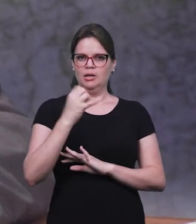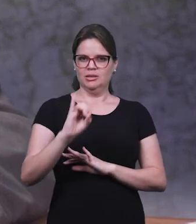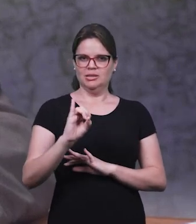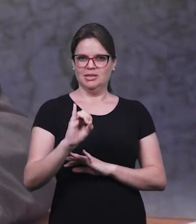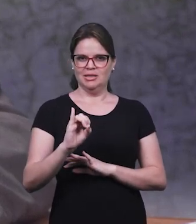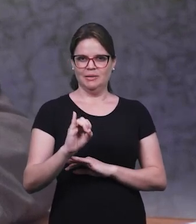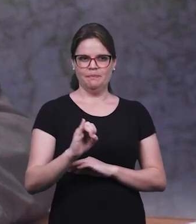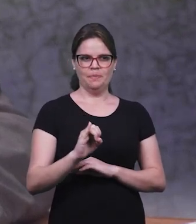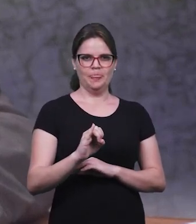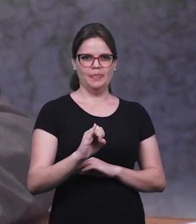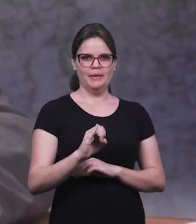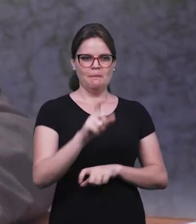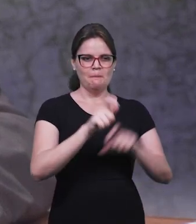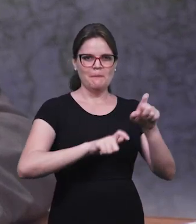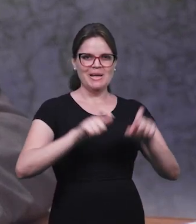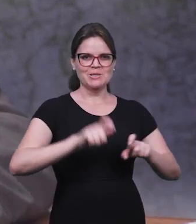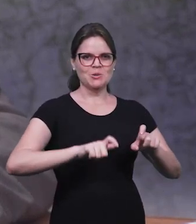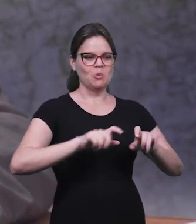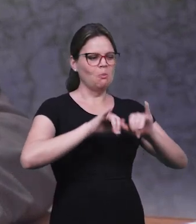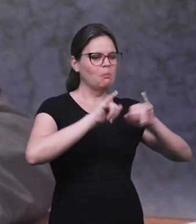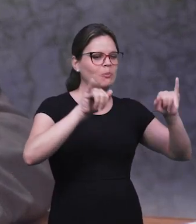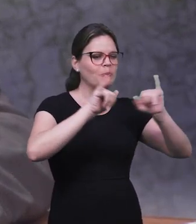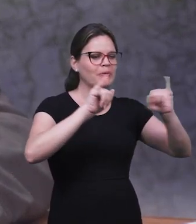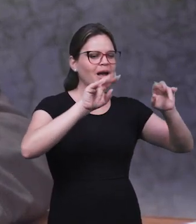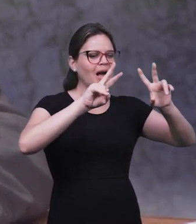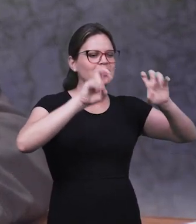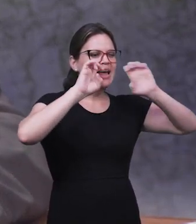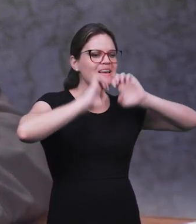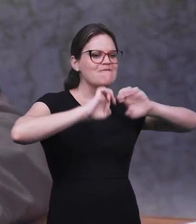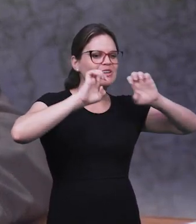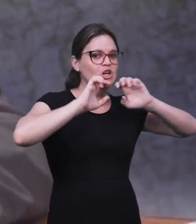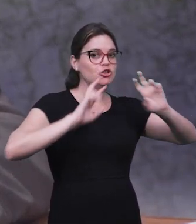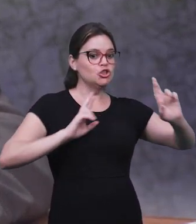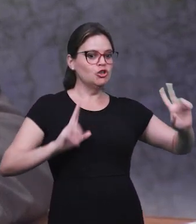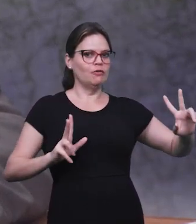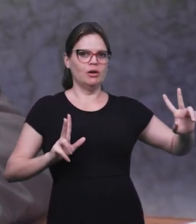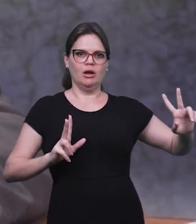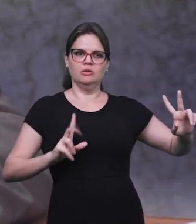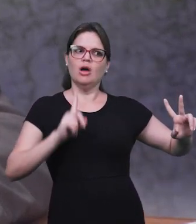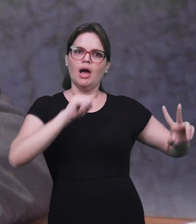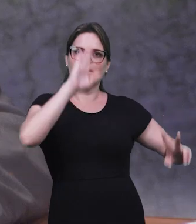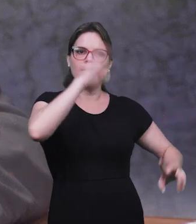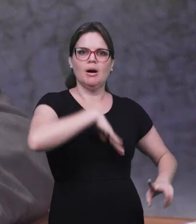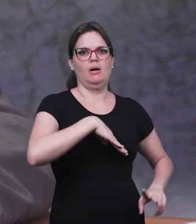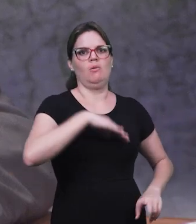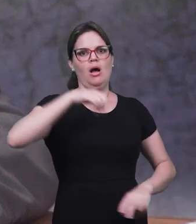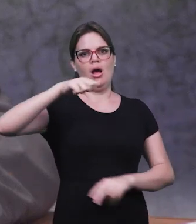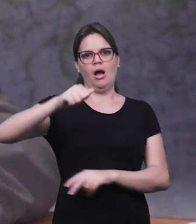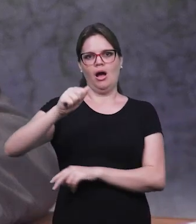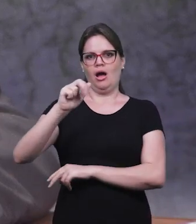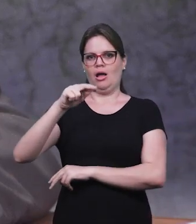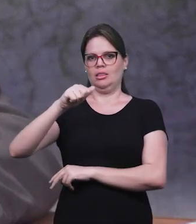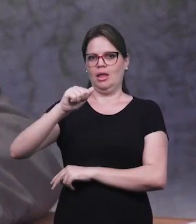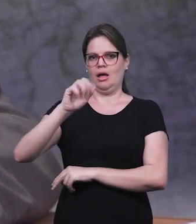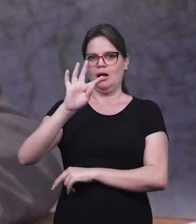se alguém vos anunciar outro evangelho, além daquele que vos tenho anunciado, seja anátema.